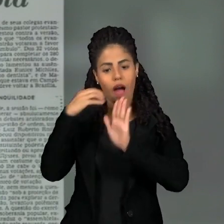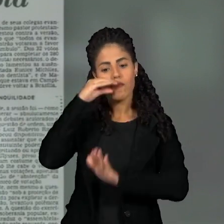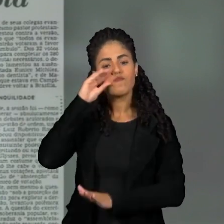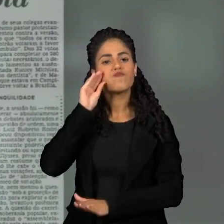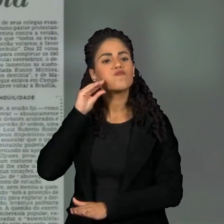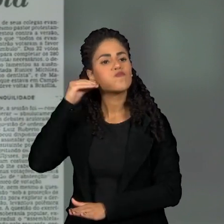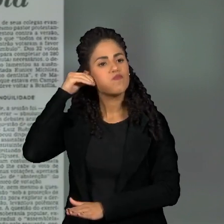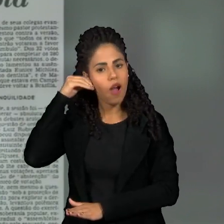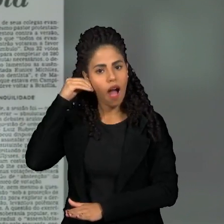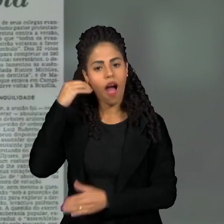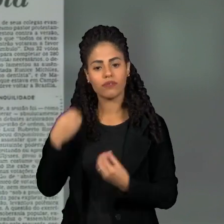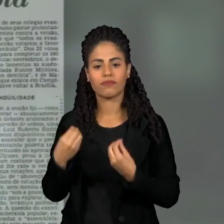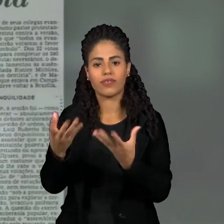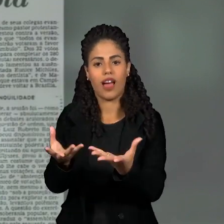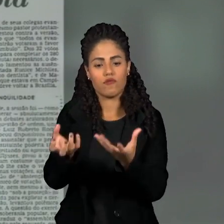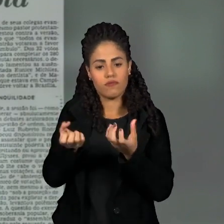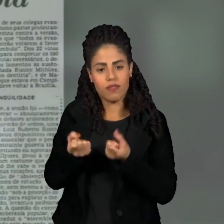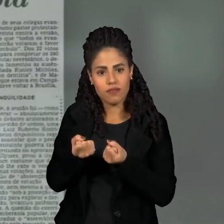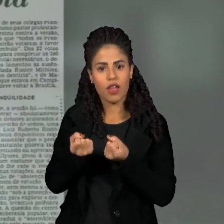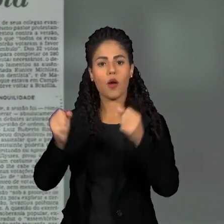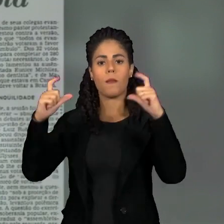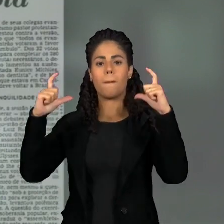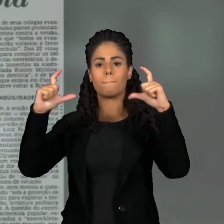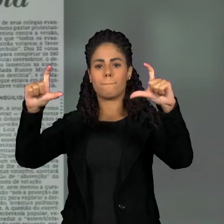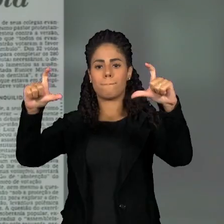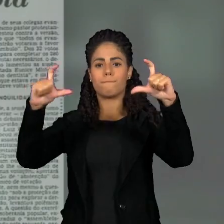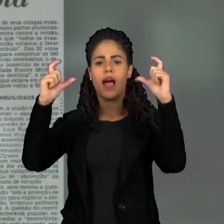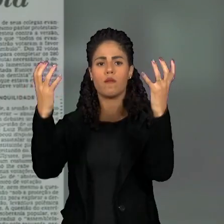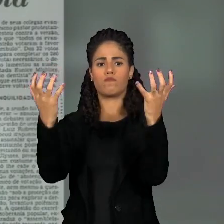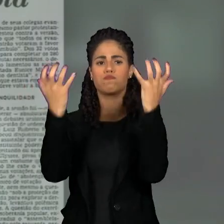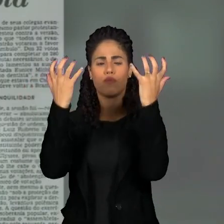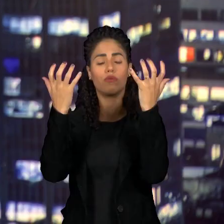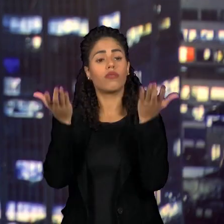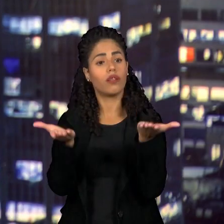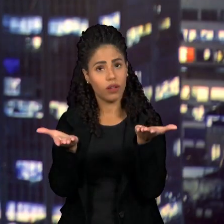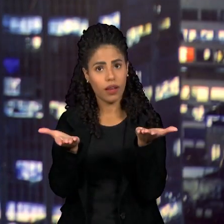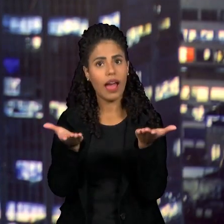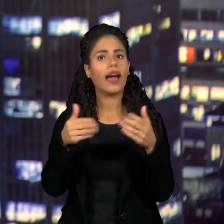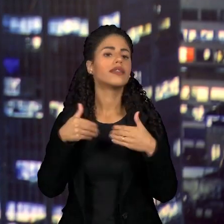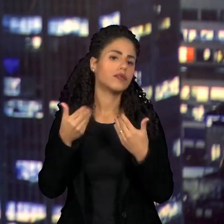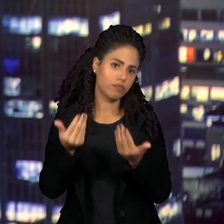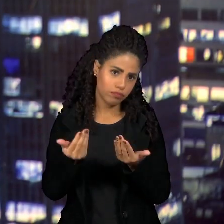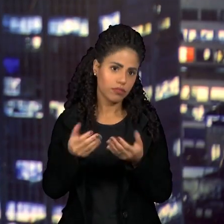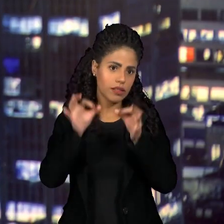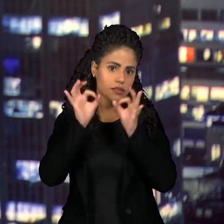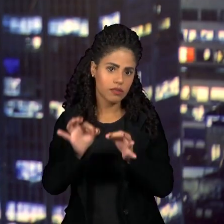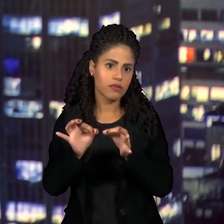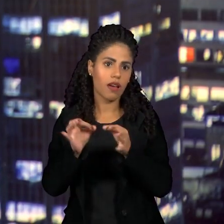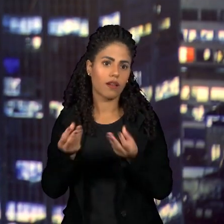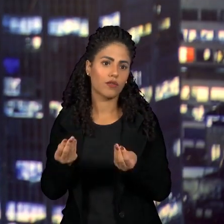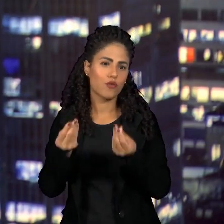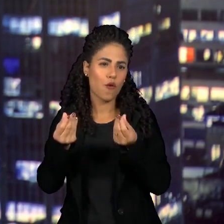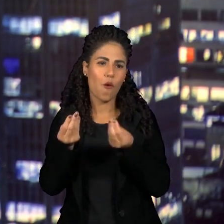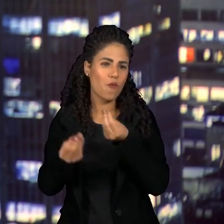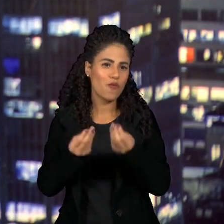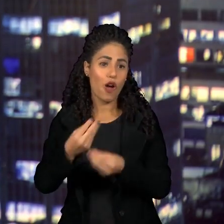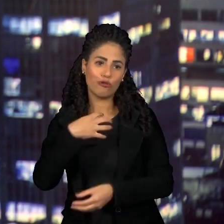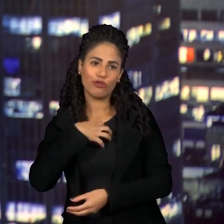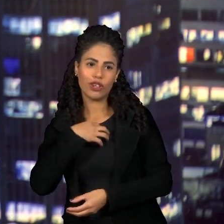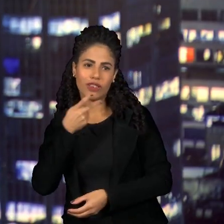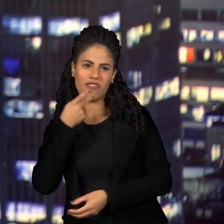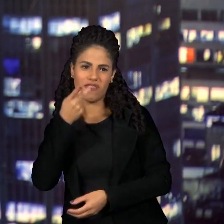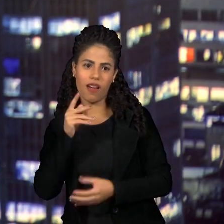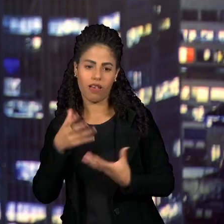se recebe o lema do governo. Aí sim podemos dizer, né? Dando se recebe aí o toma lá da cá, pois que a gente aí,